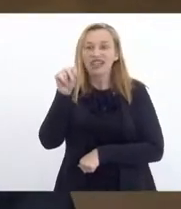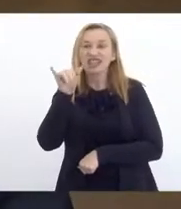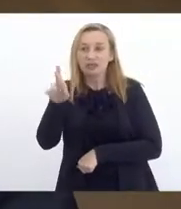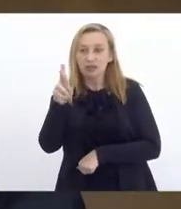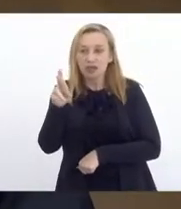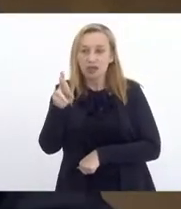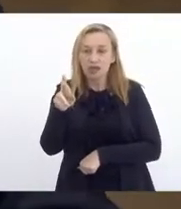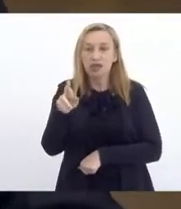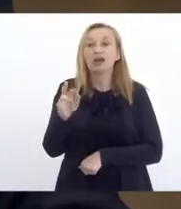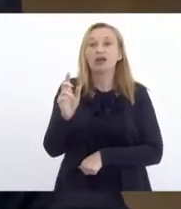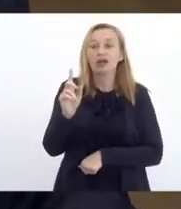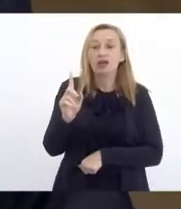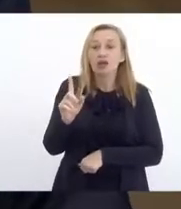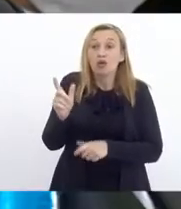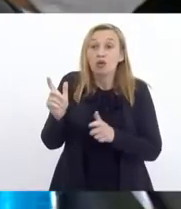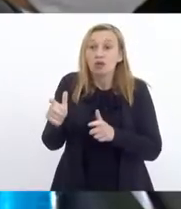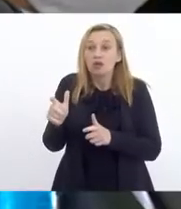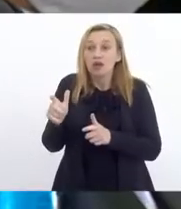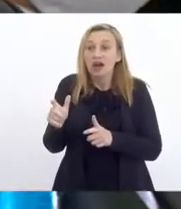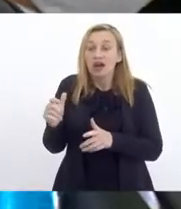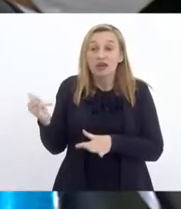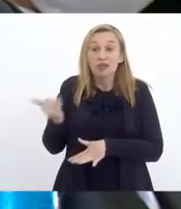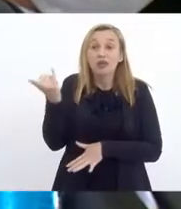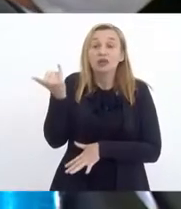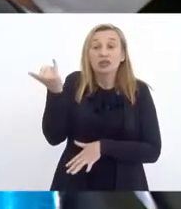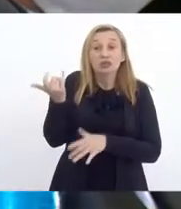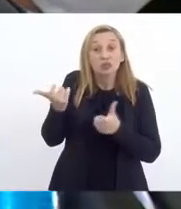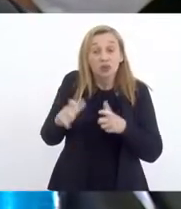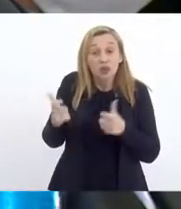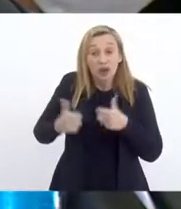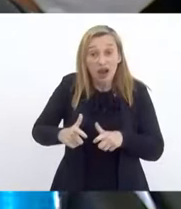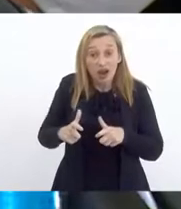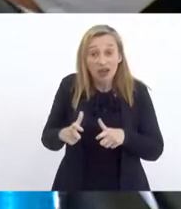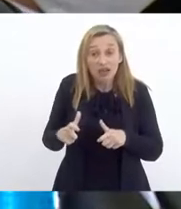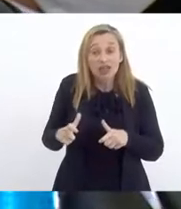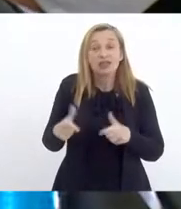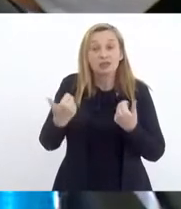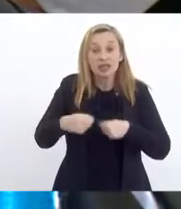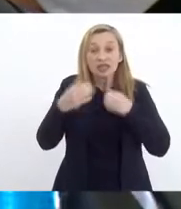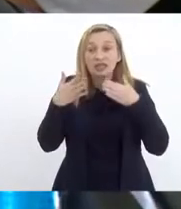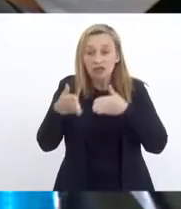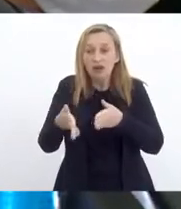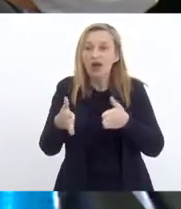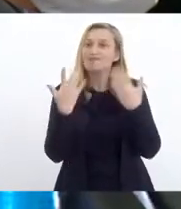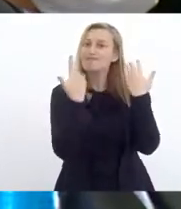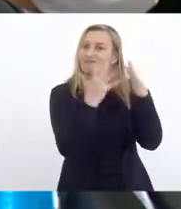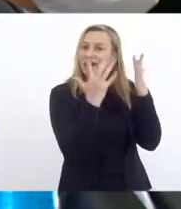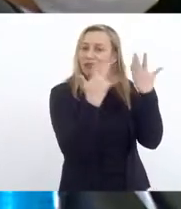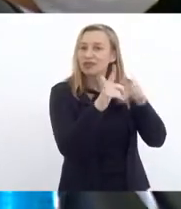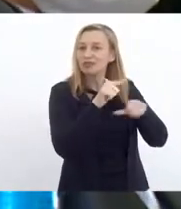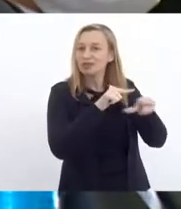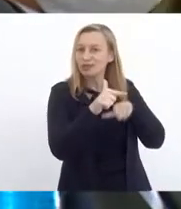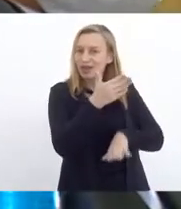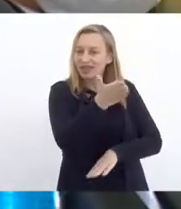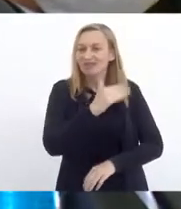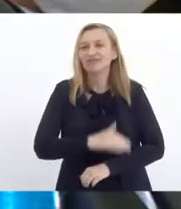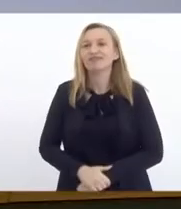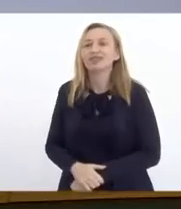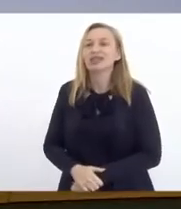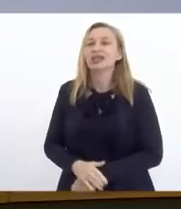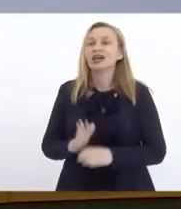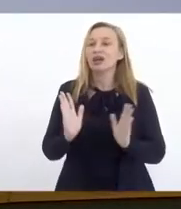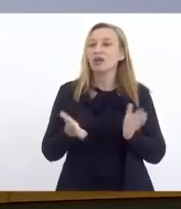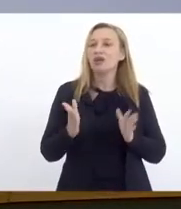O Porto do Açu é a nossa locomotiva aqui para a região e a gente precisa estar focado. Parabéns pelo trabalho aí. Vou